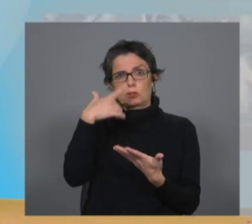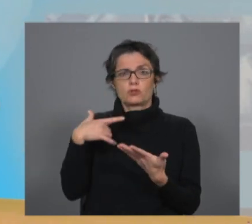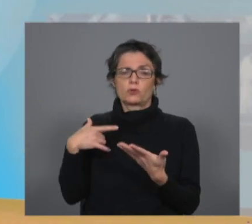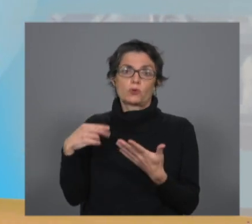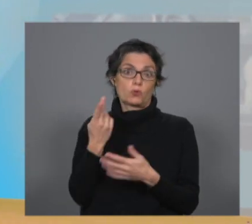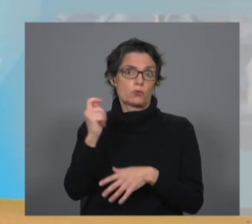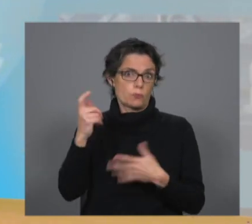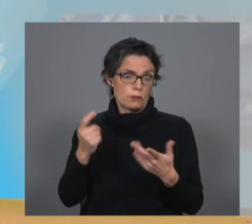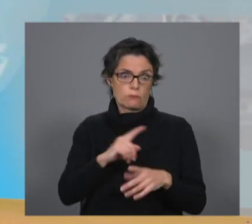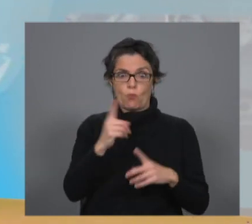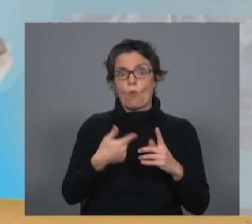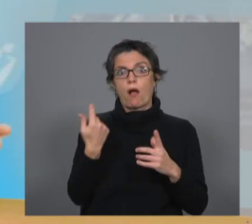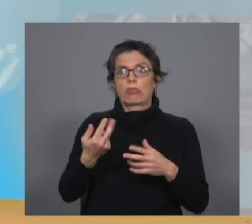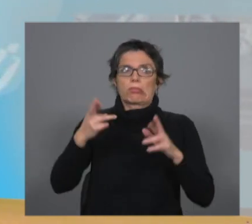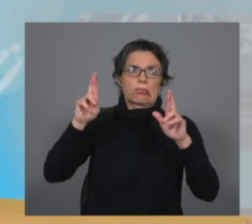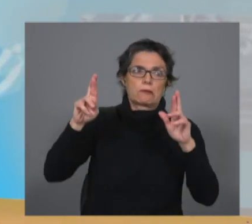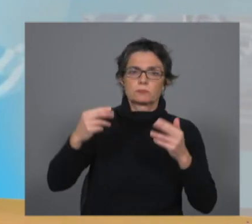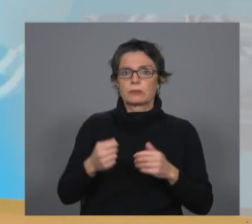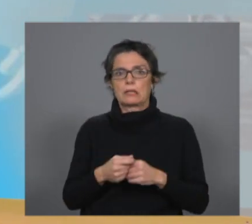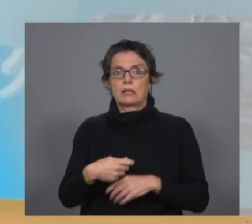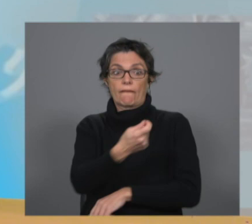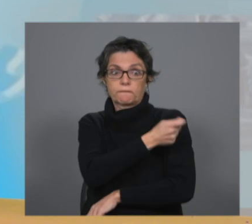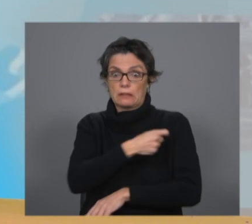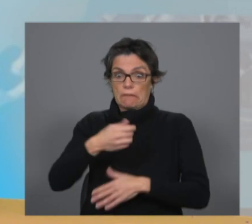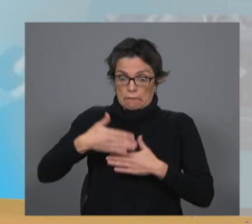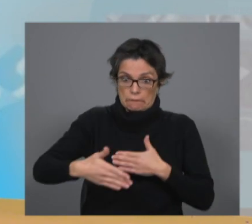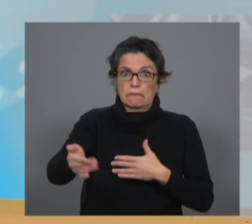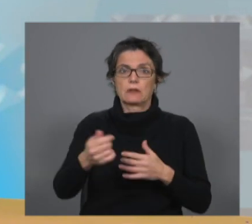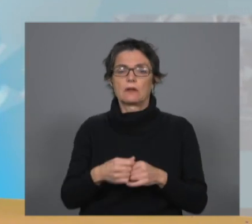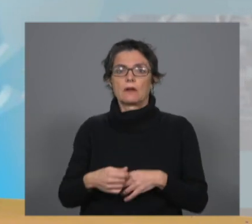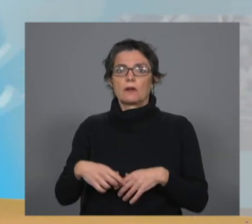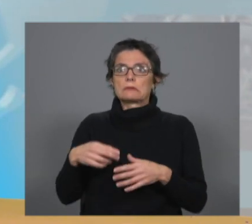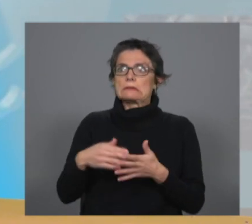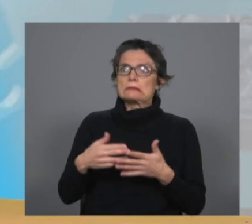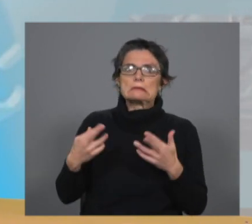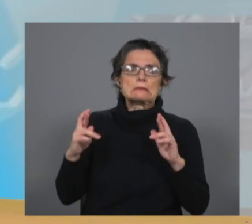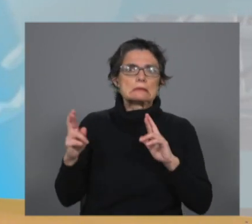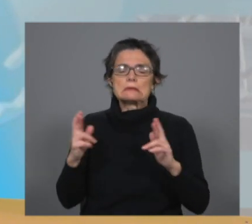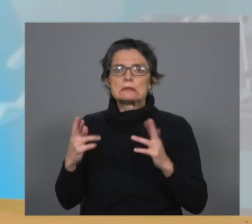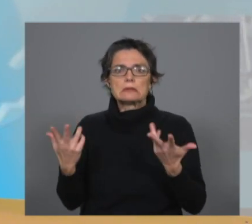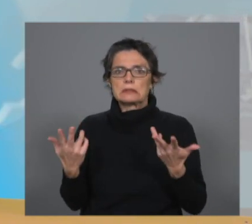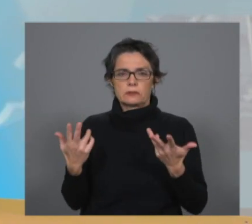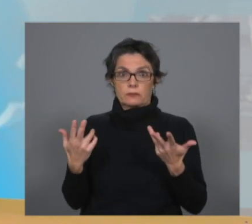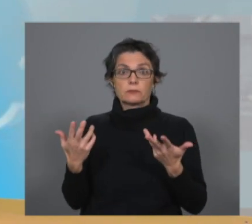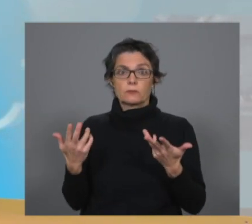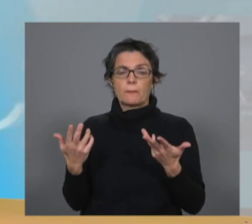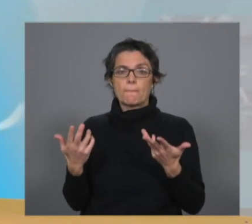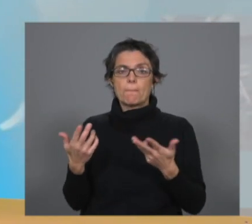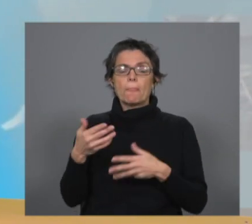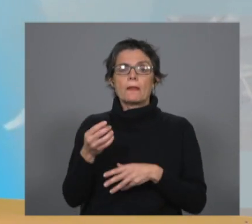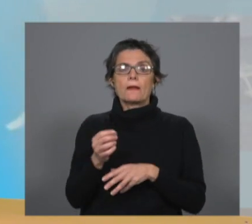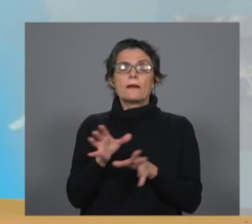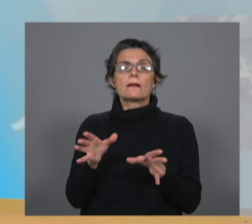toda a esperança, com a vacinação a arrancar, com muitas expectativas no ar. Isto,